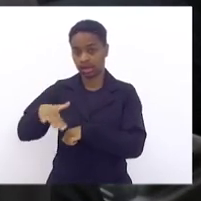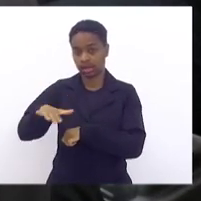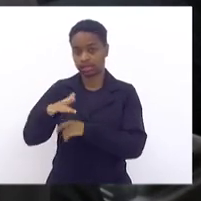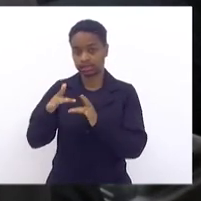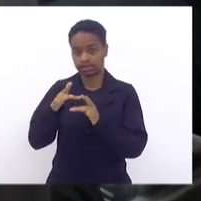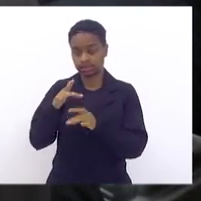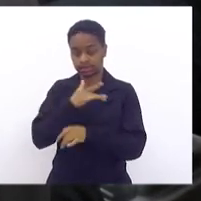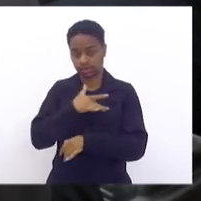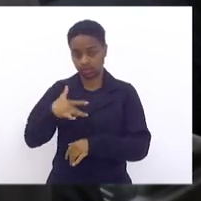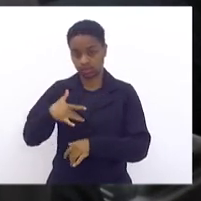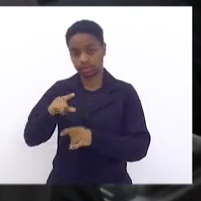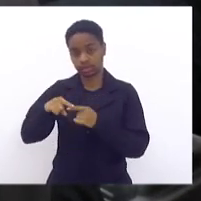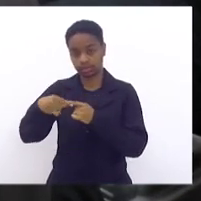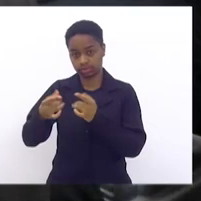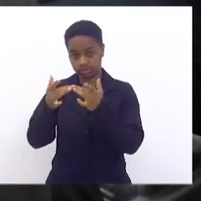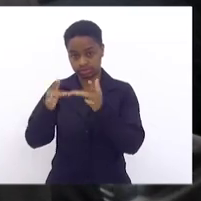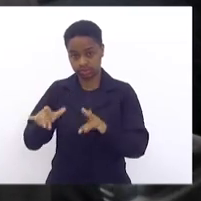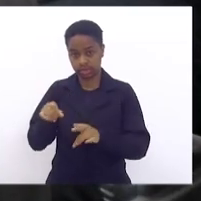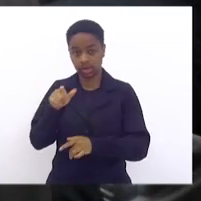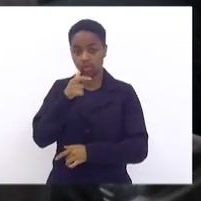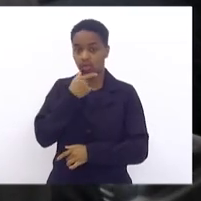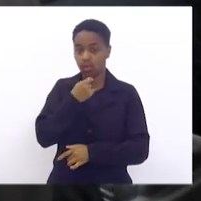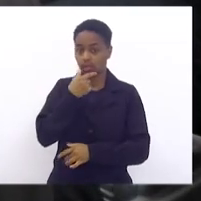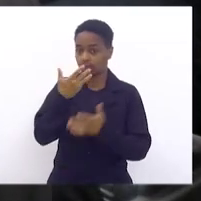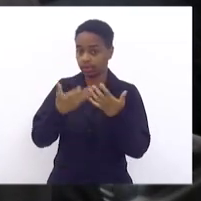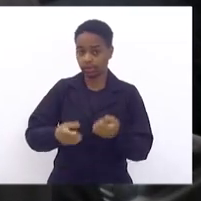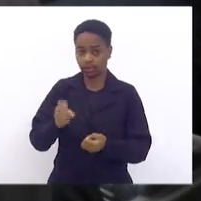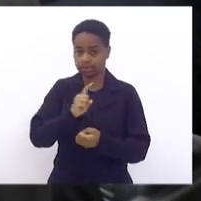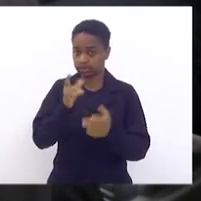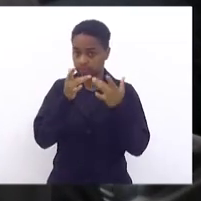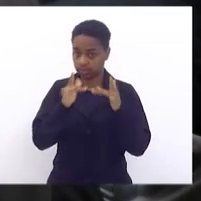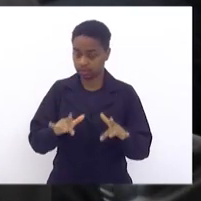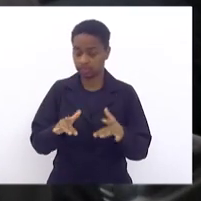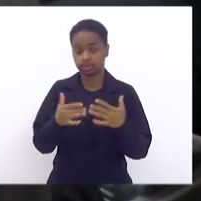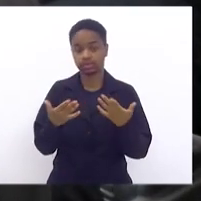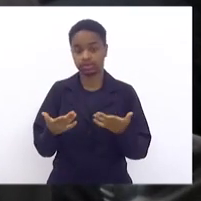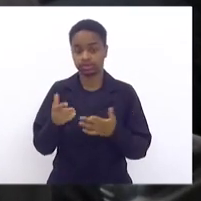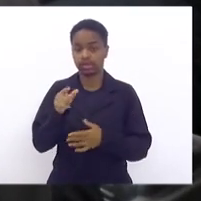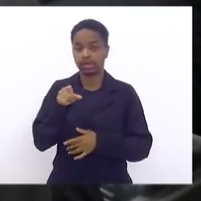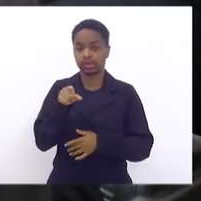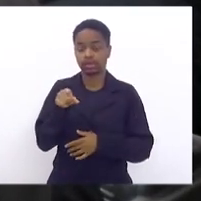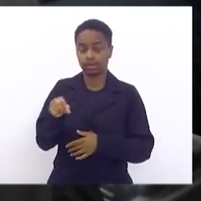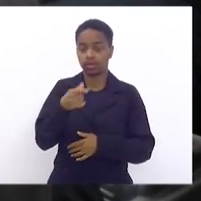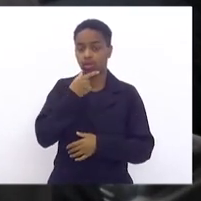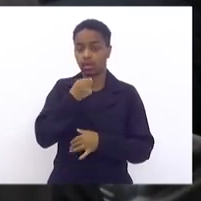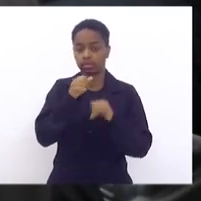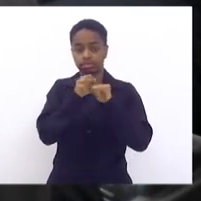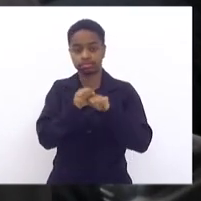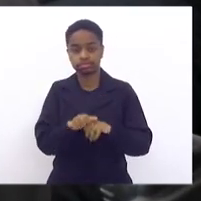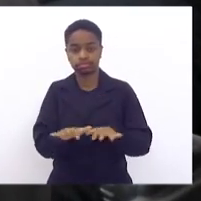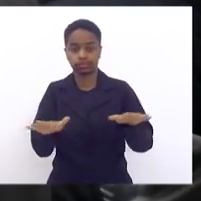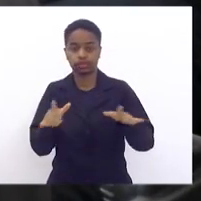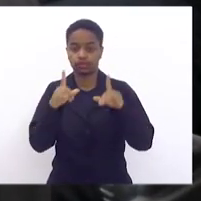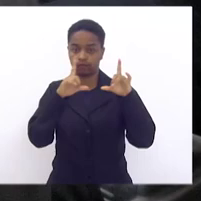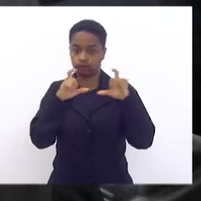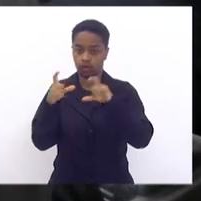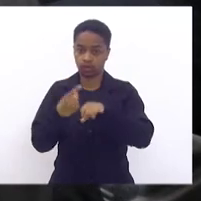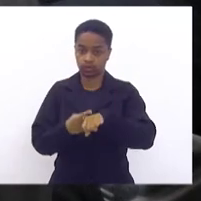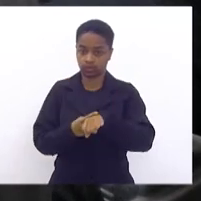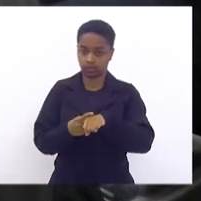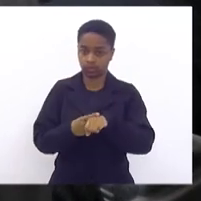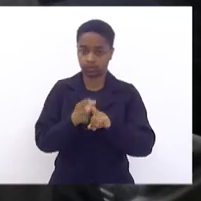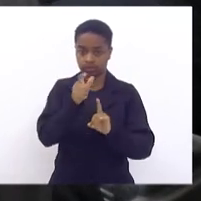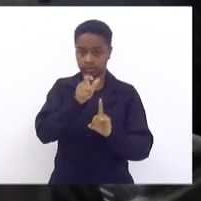dessa relação, e ele, por não aceitar o término da relação, ele então dissemina essas fotos íntimas